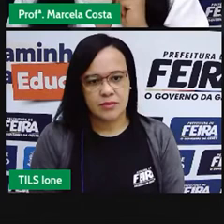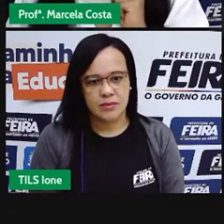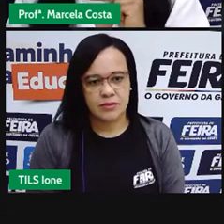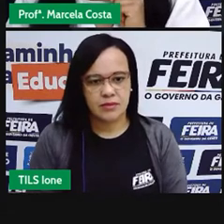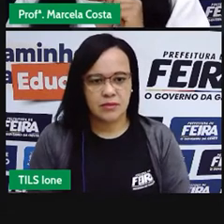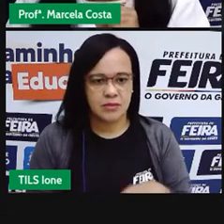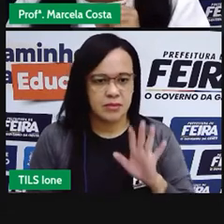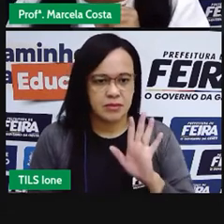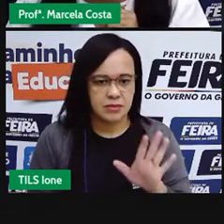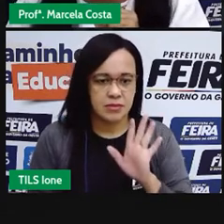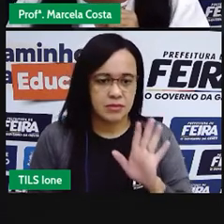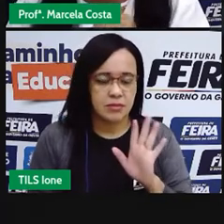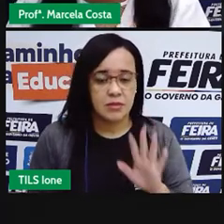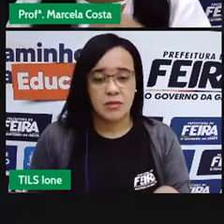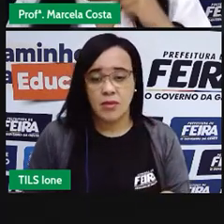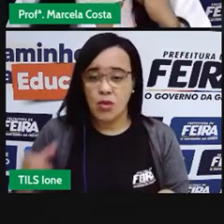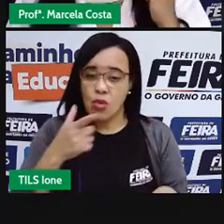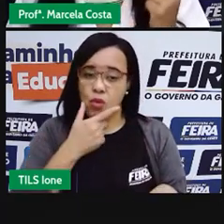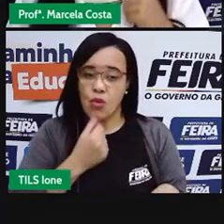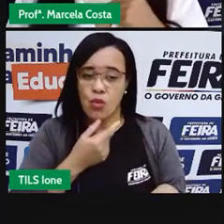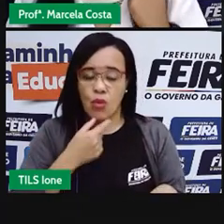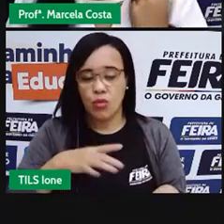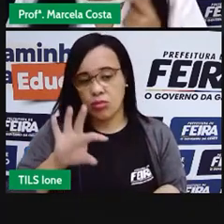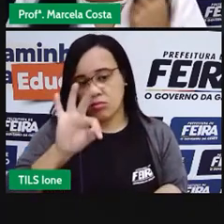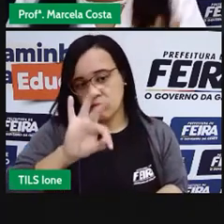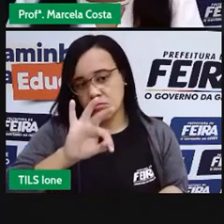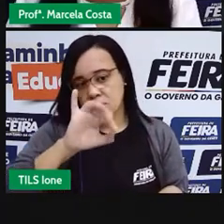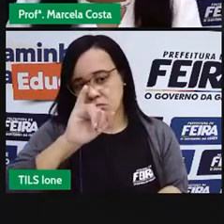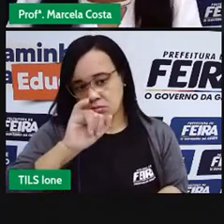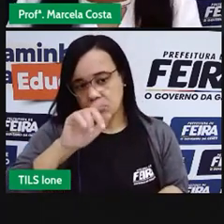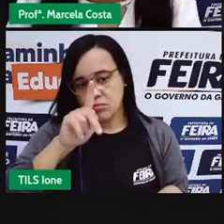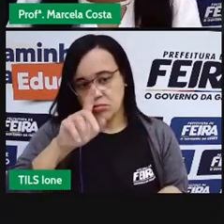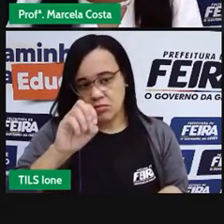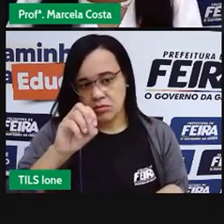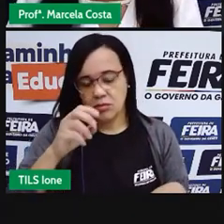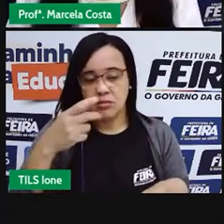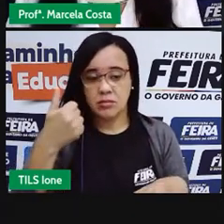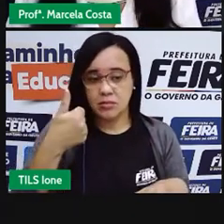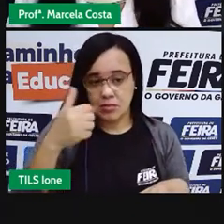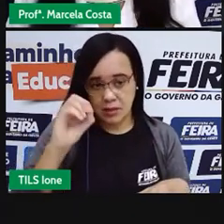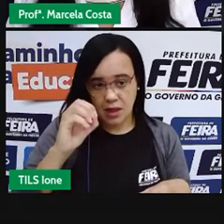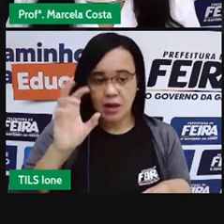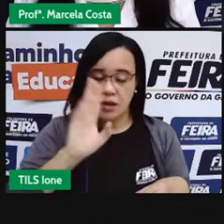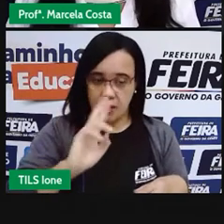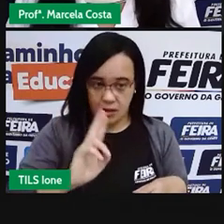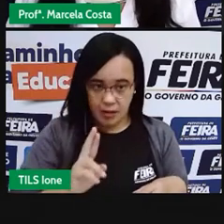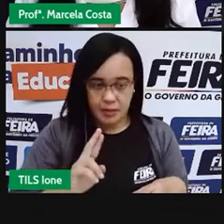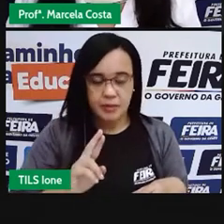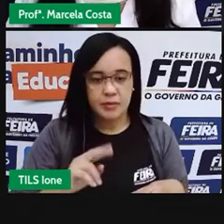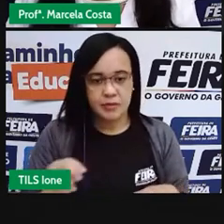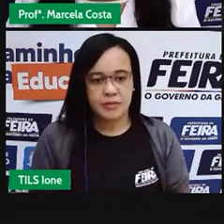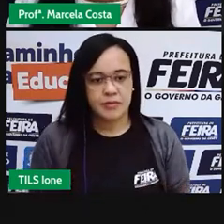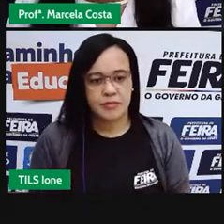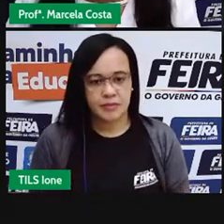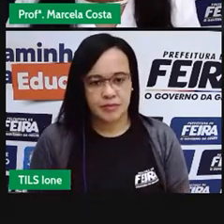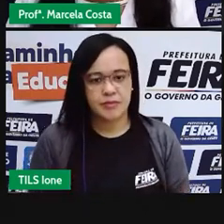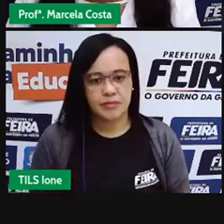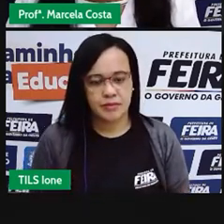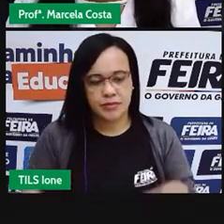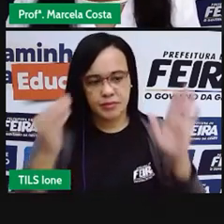Mas, Thiago, tem R$10. Então, eu vou colocar aqui mais uma nota de R$2. Fazendo aí